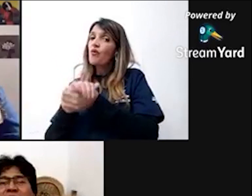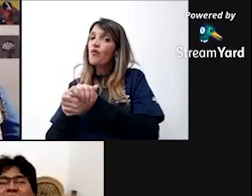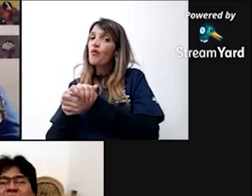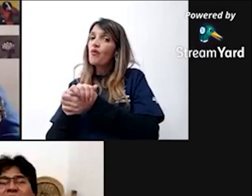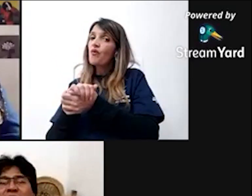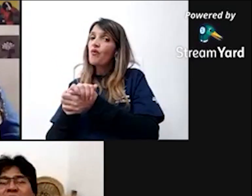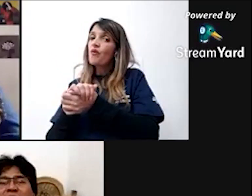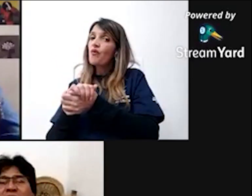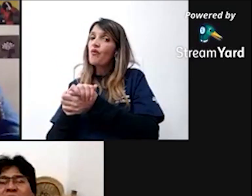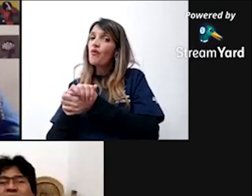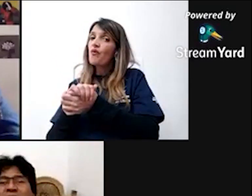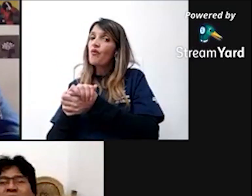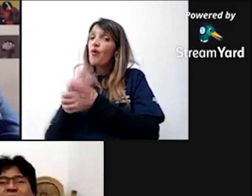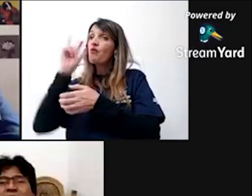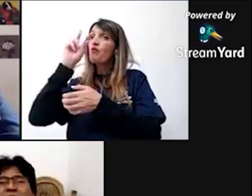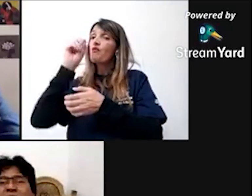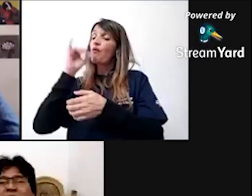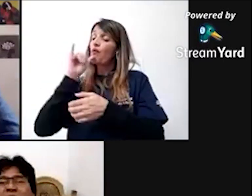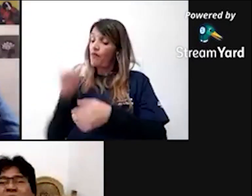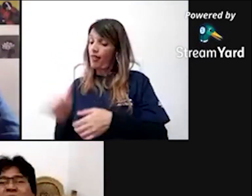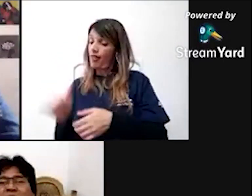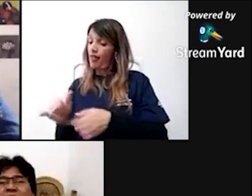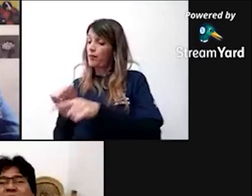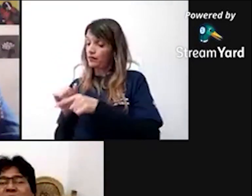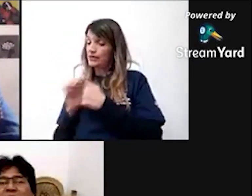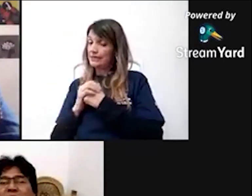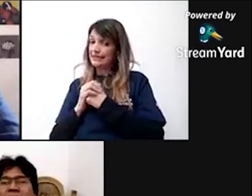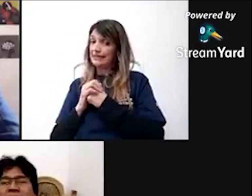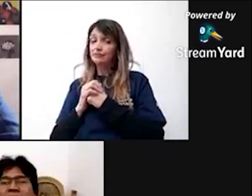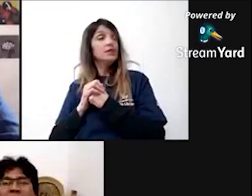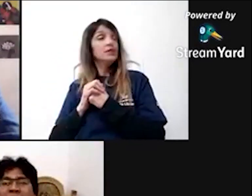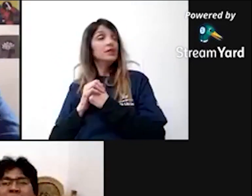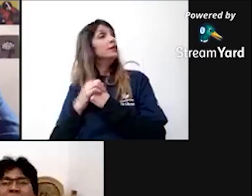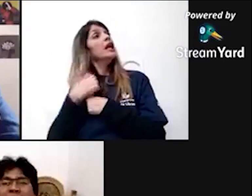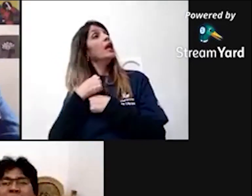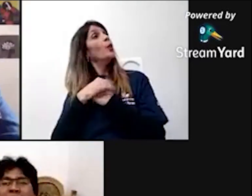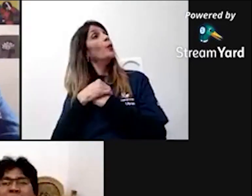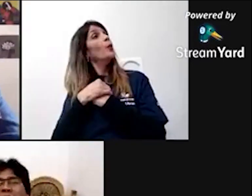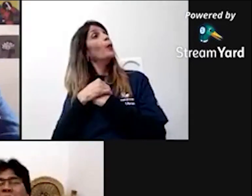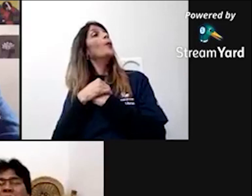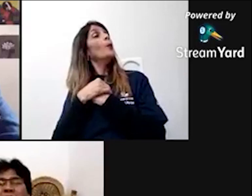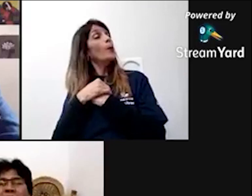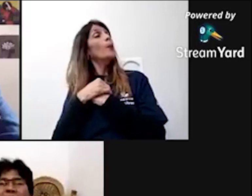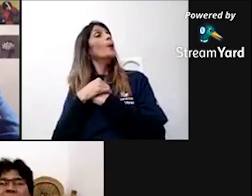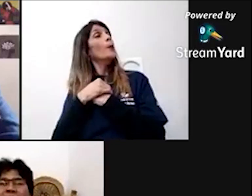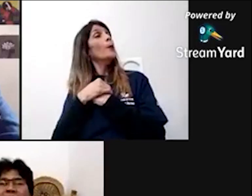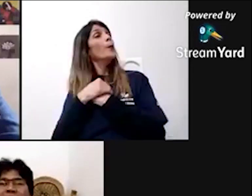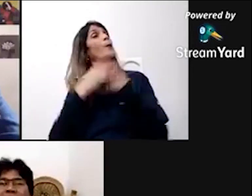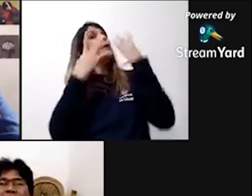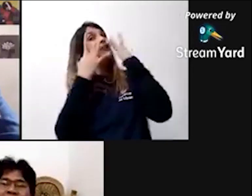o que o rio tinha para me contar. E eu fiquei lá tentando ouvir o que o rio tinha para